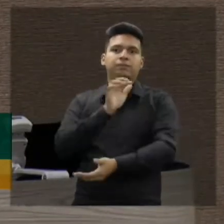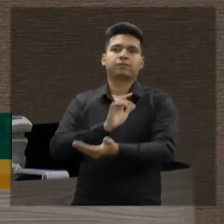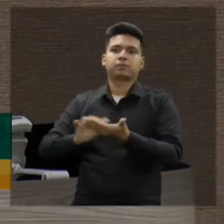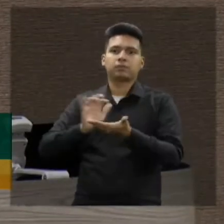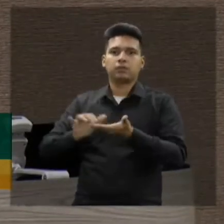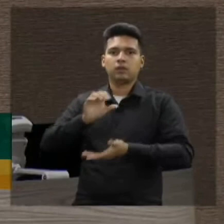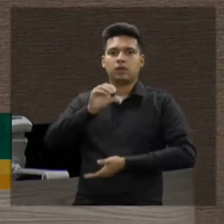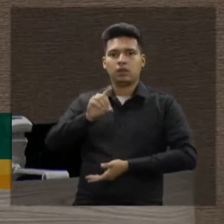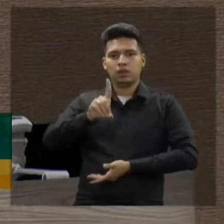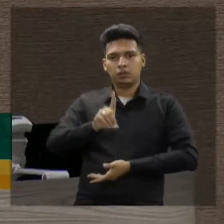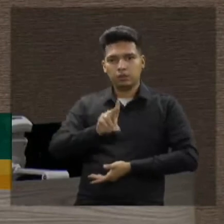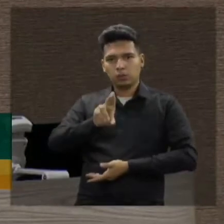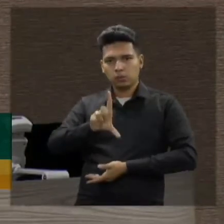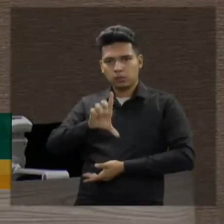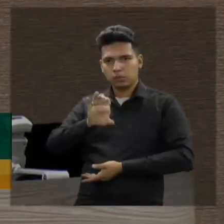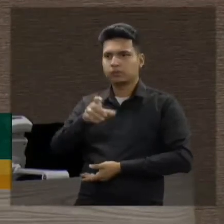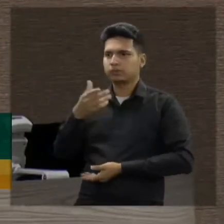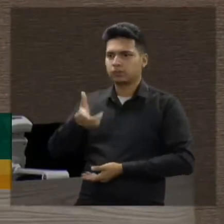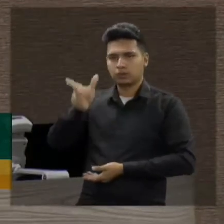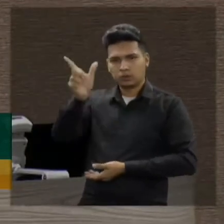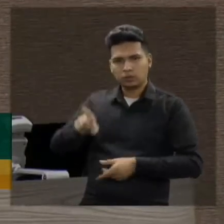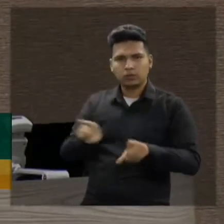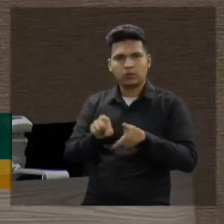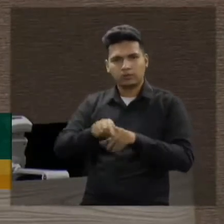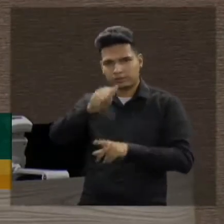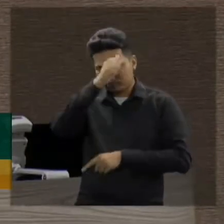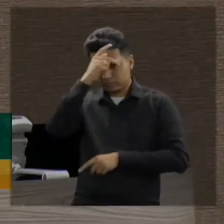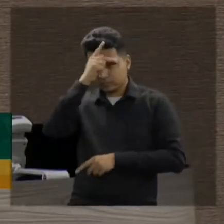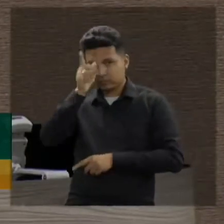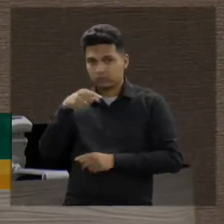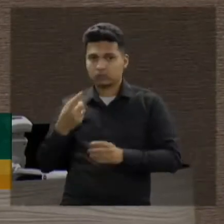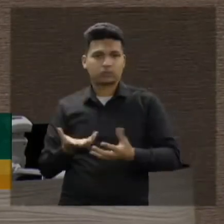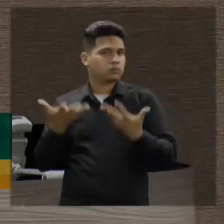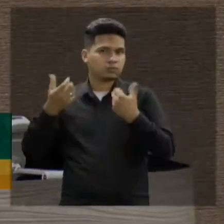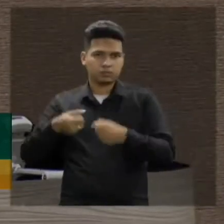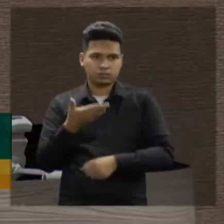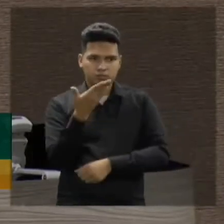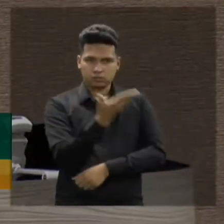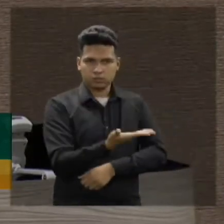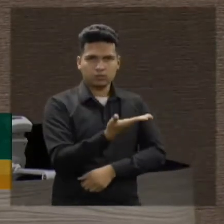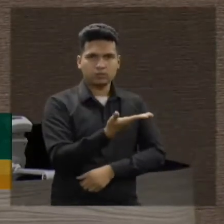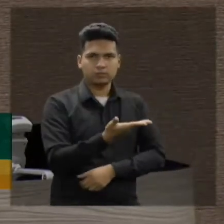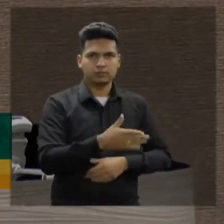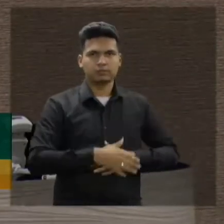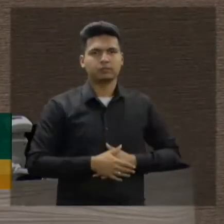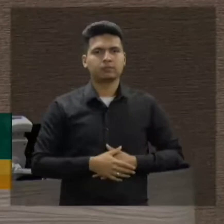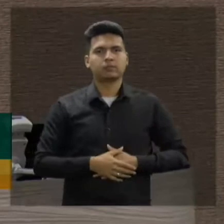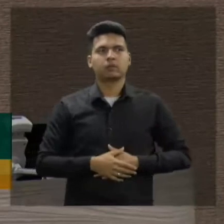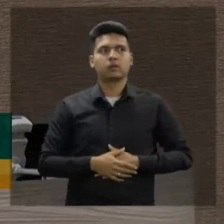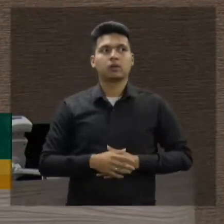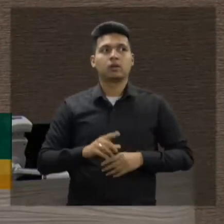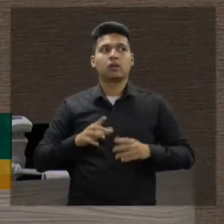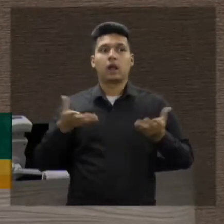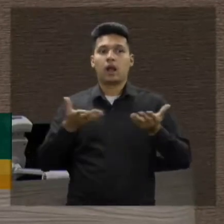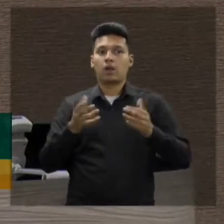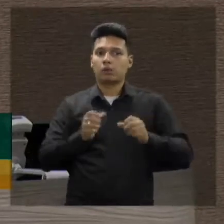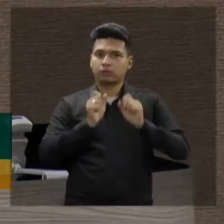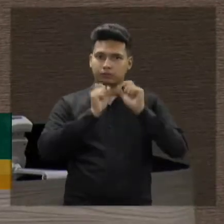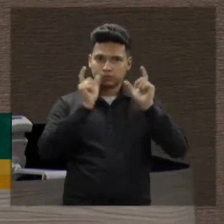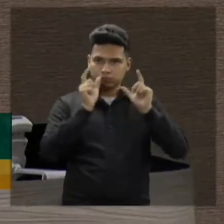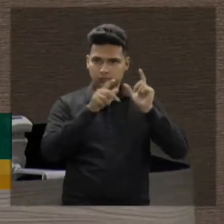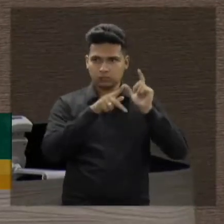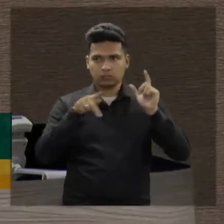Dulce assim como o prefeito são contra esse tipo de comportamento Mas fica a Alerta